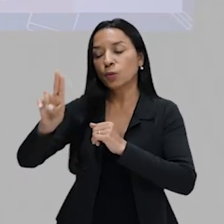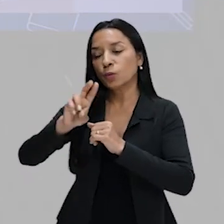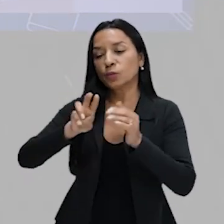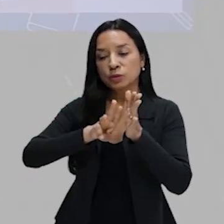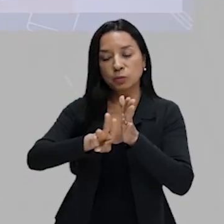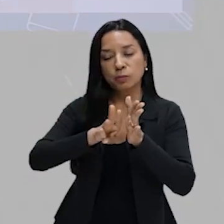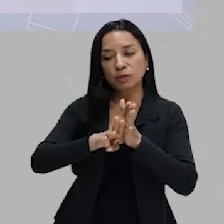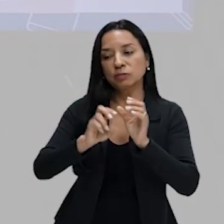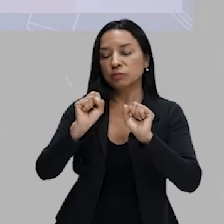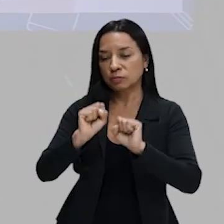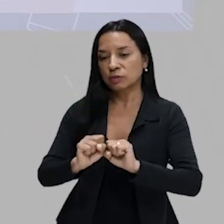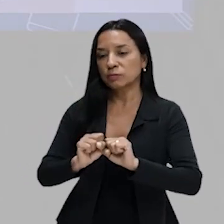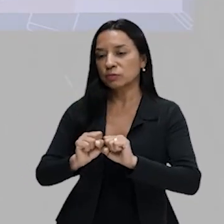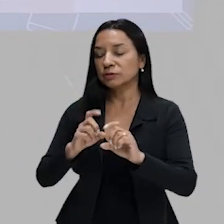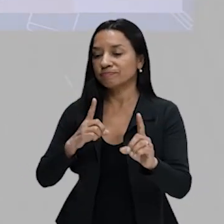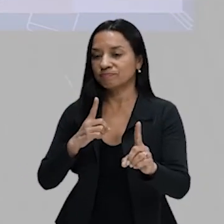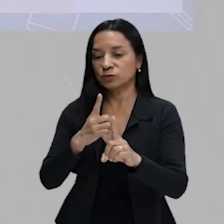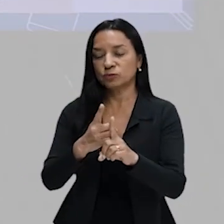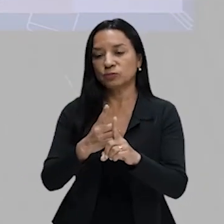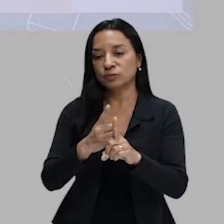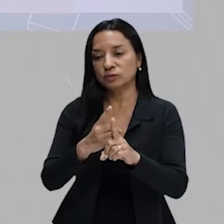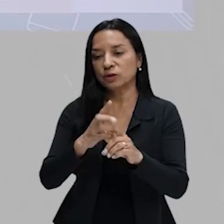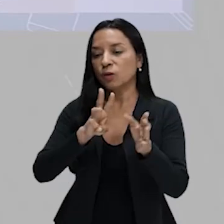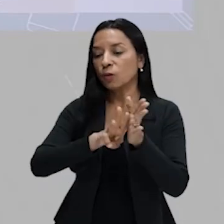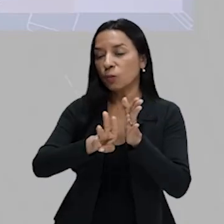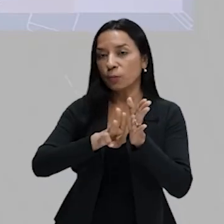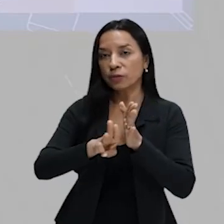desvendar. Então, é um método muito usado